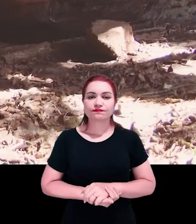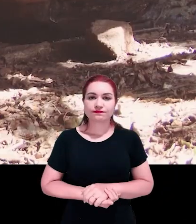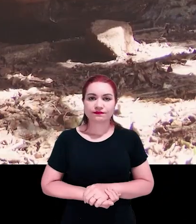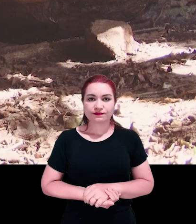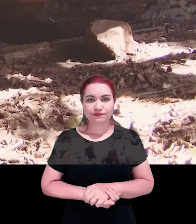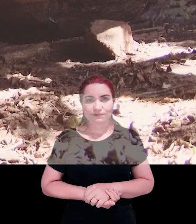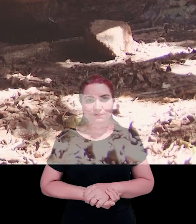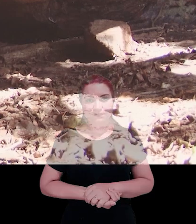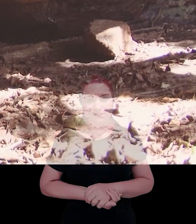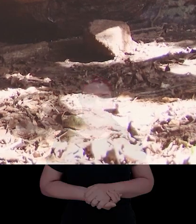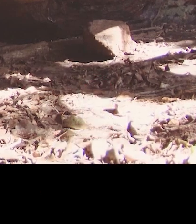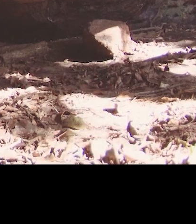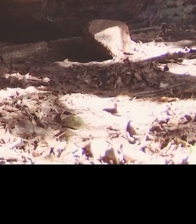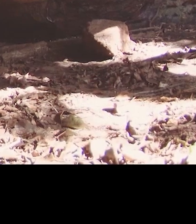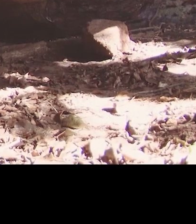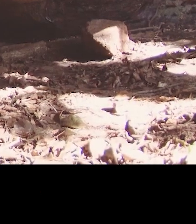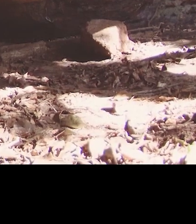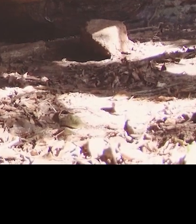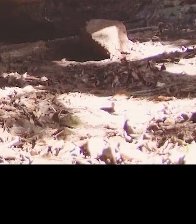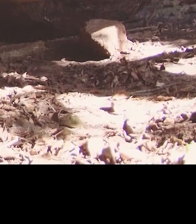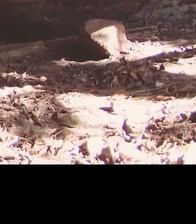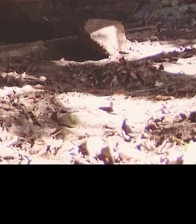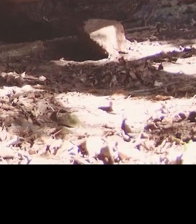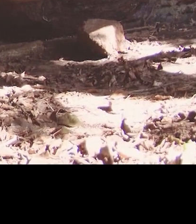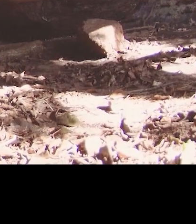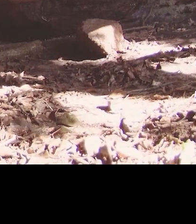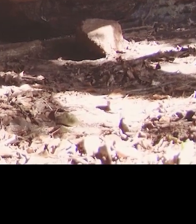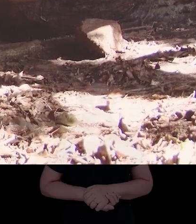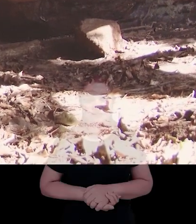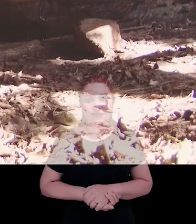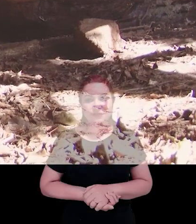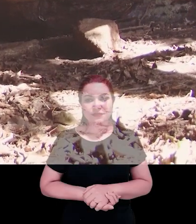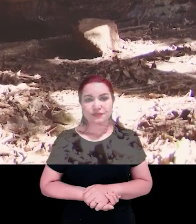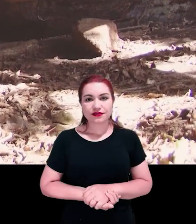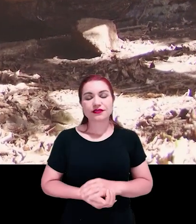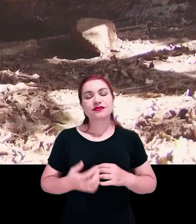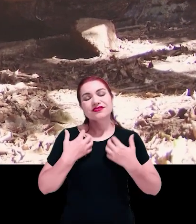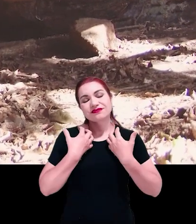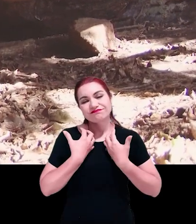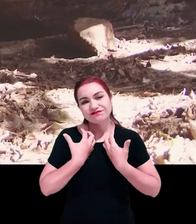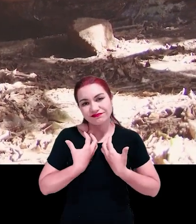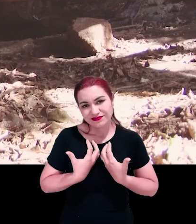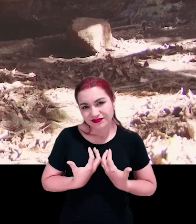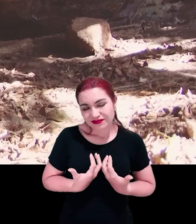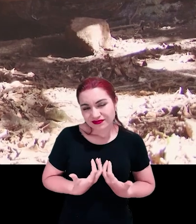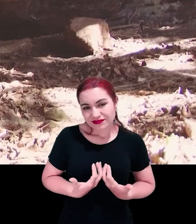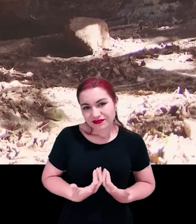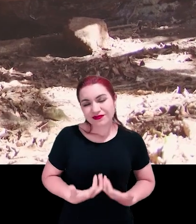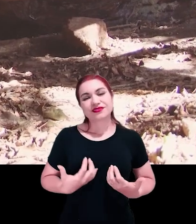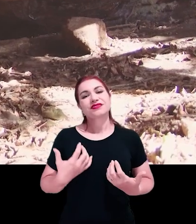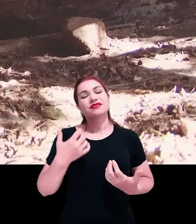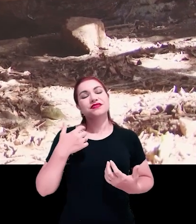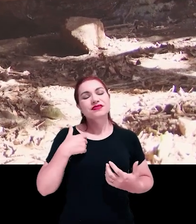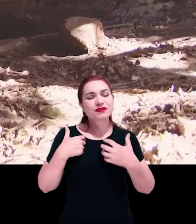uma passagem entre dois paredões de pedra. Observa o paredão à direita. Estou exausta. Estou